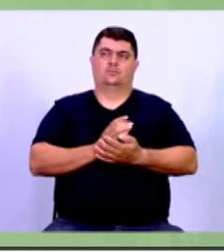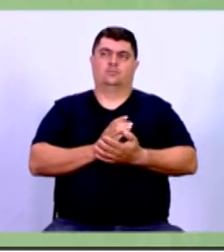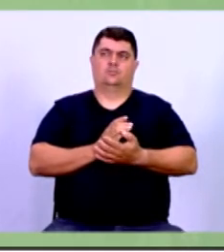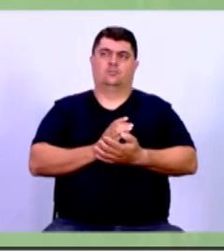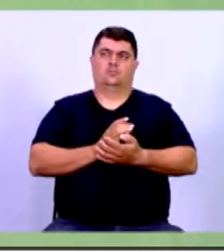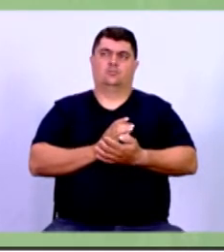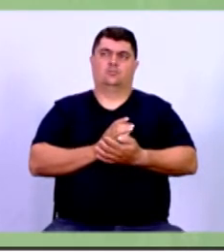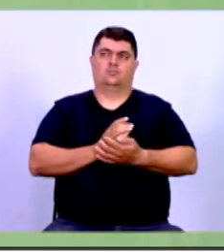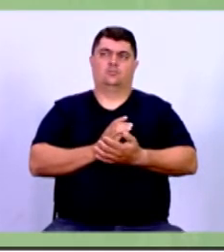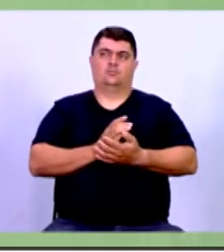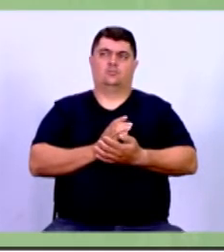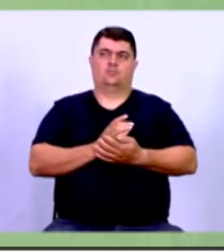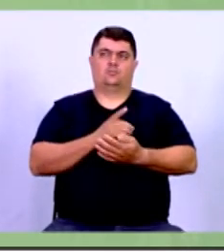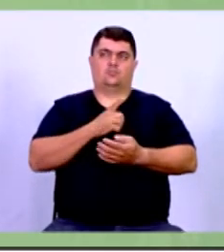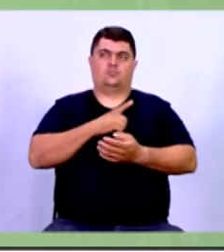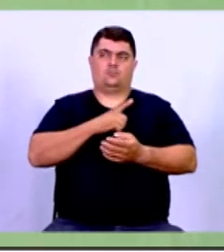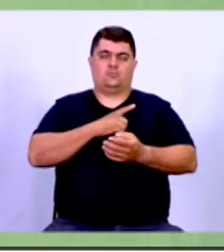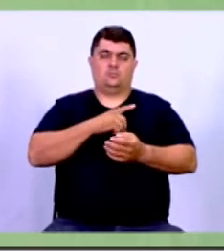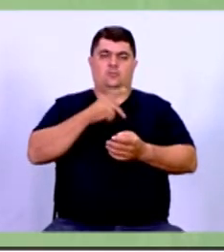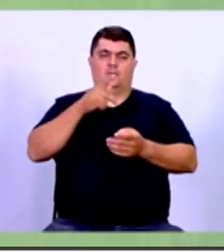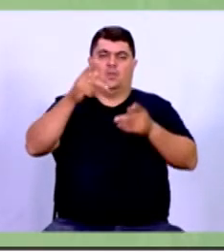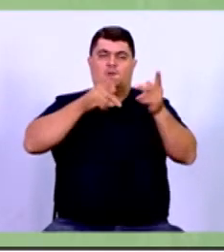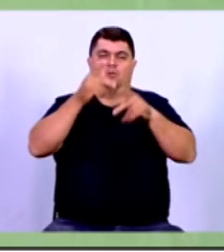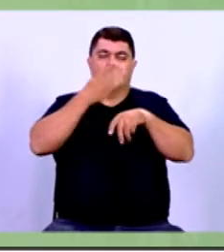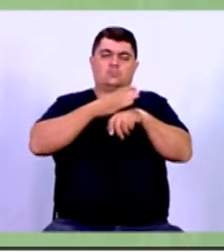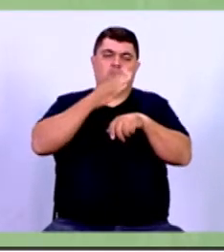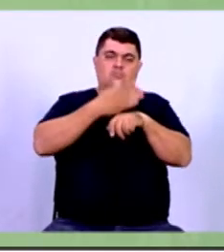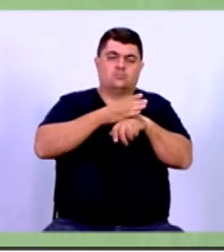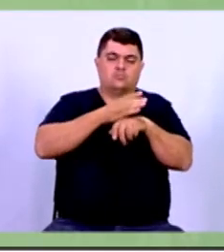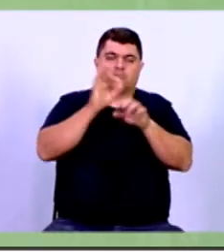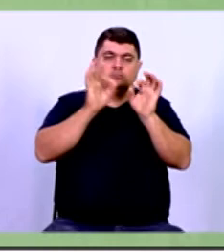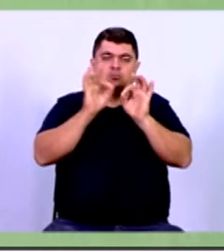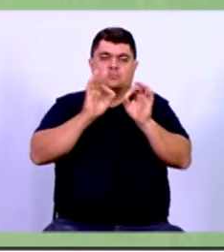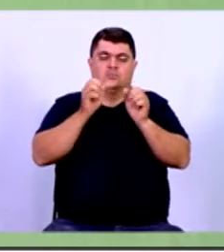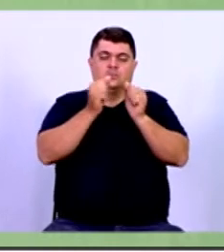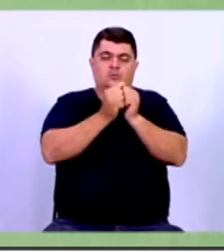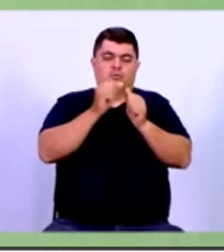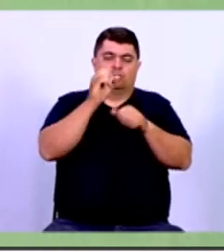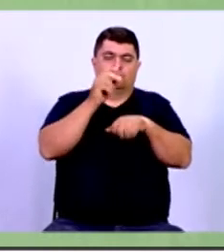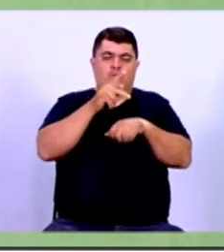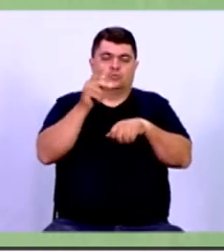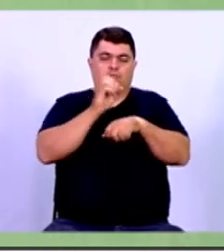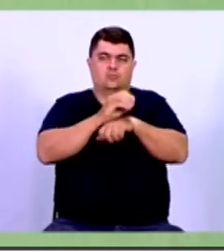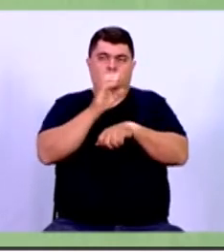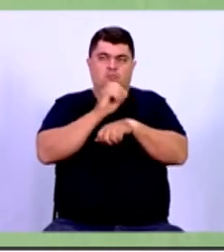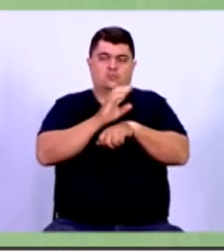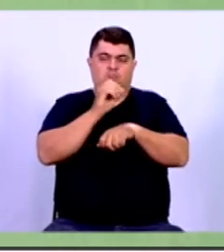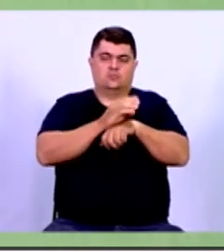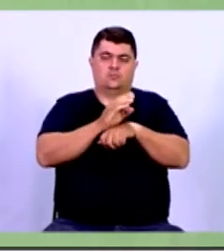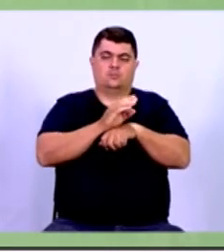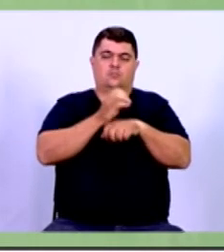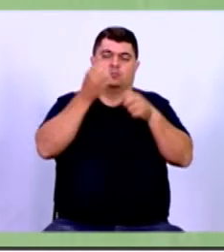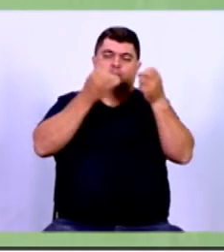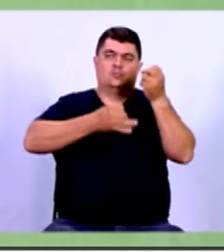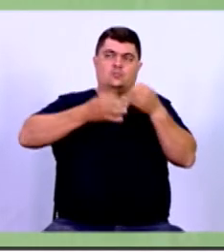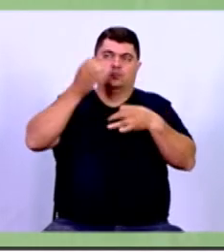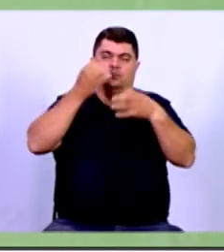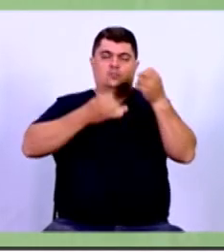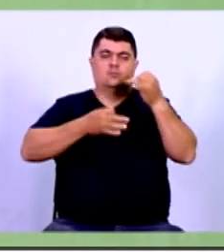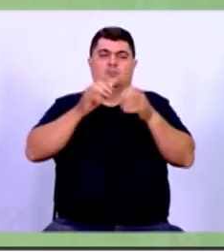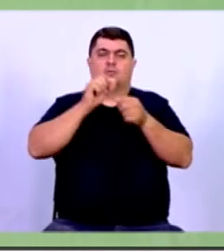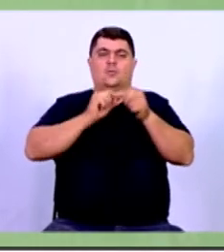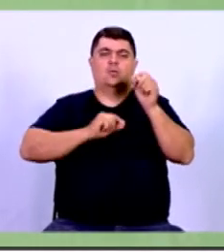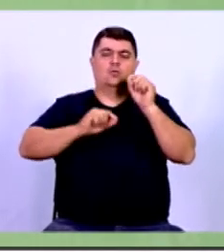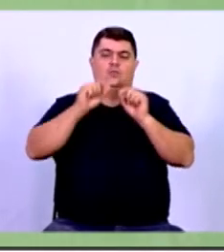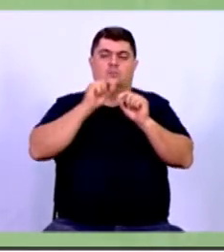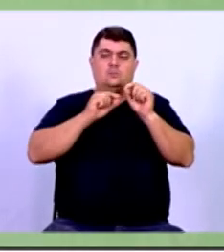os instrumentais. Você tem o plano de atividades, que você senta com o seu professor orientador para dizer quais são as atividades